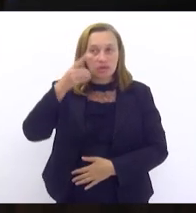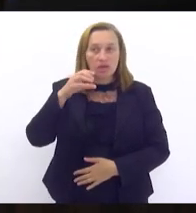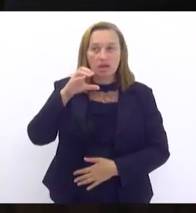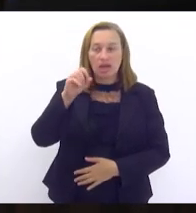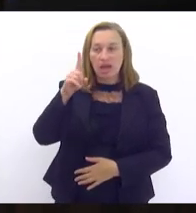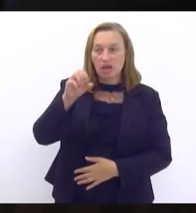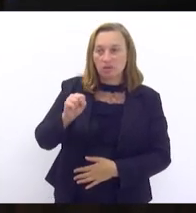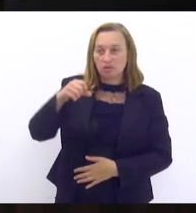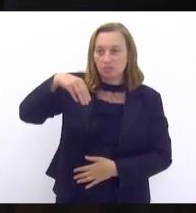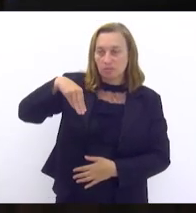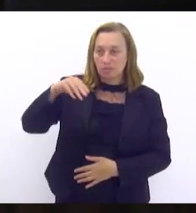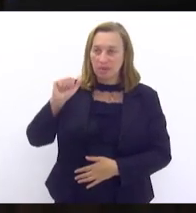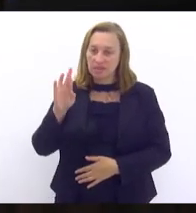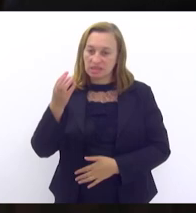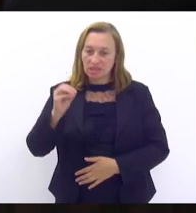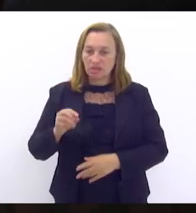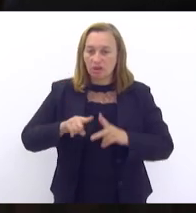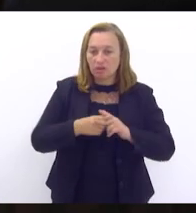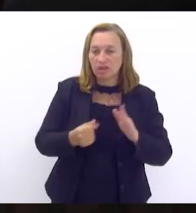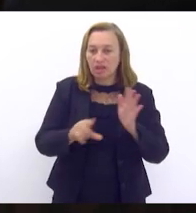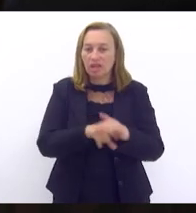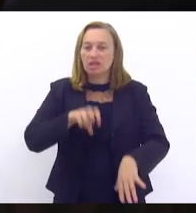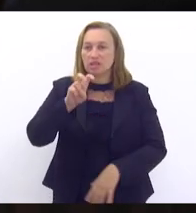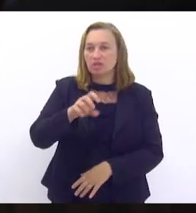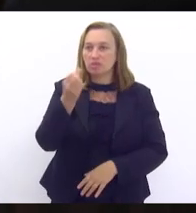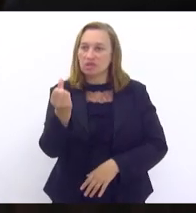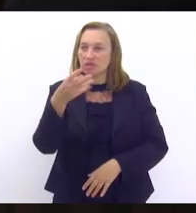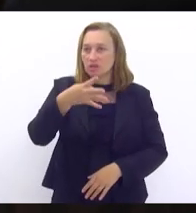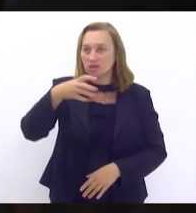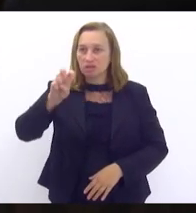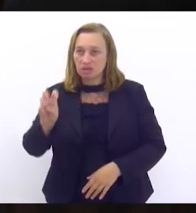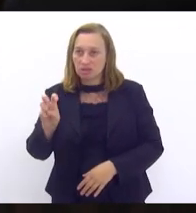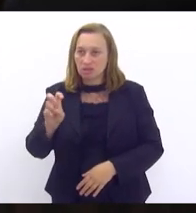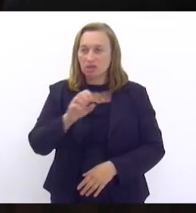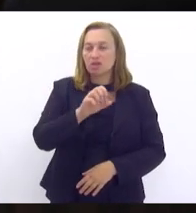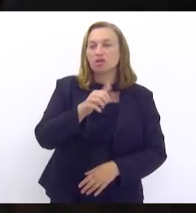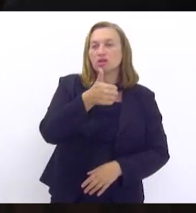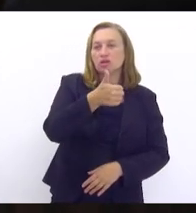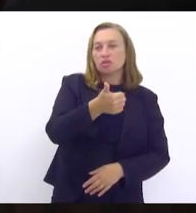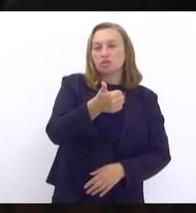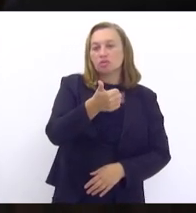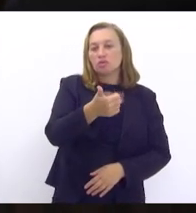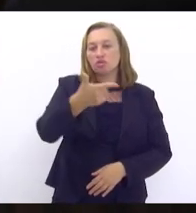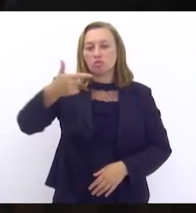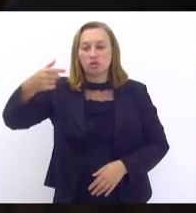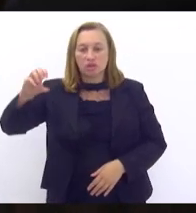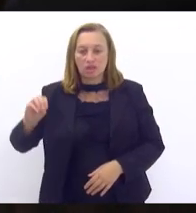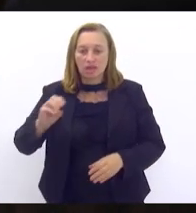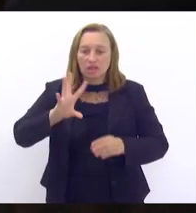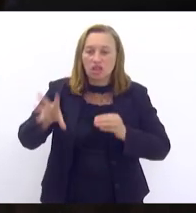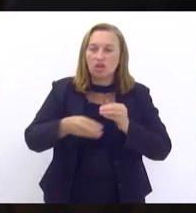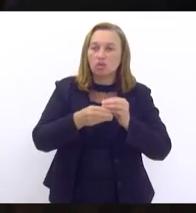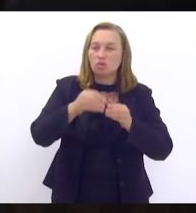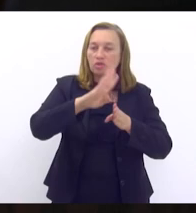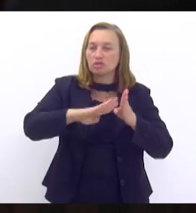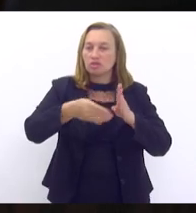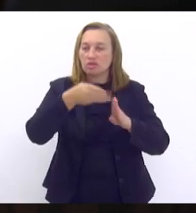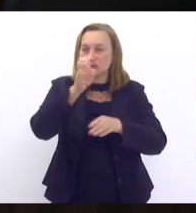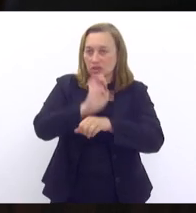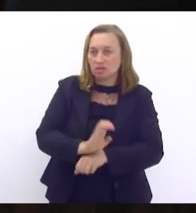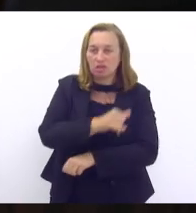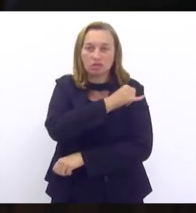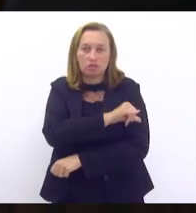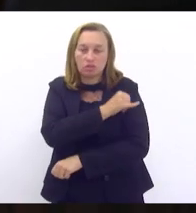Carlos Macedo, que altera a lei número 5.645 de 2010 e inclui no calendário oficial do Estado